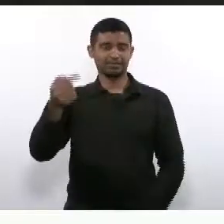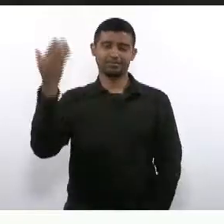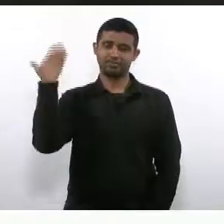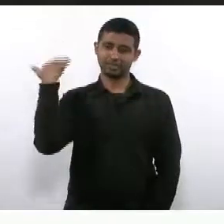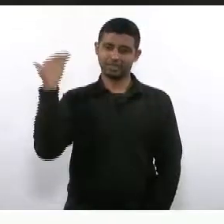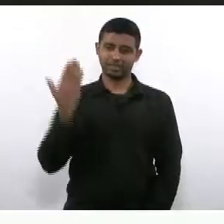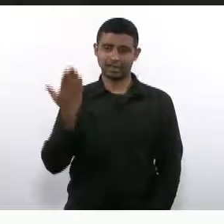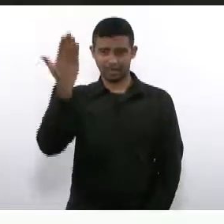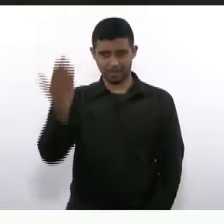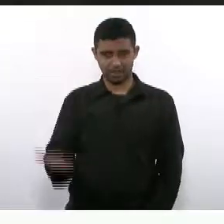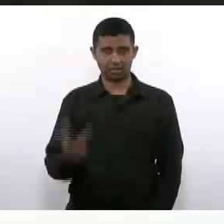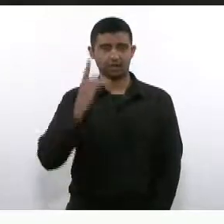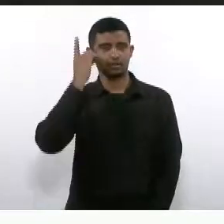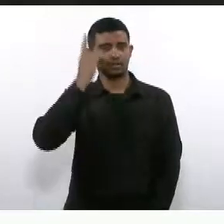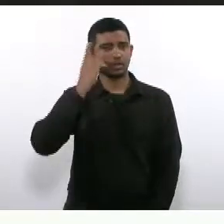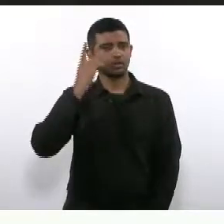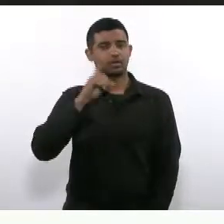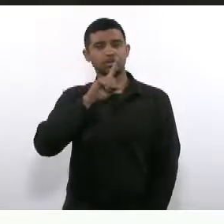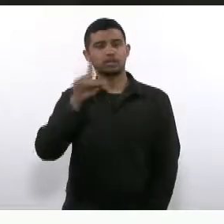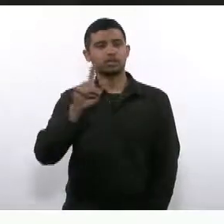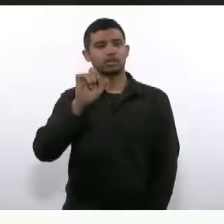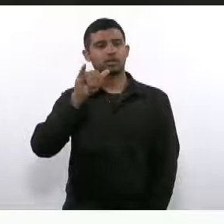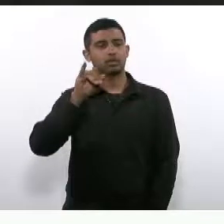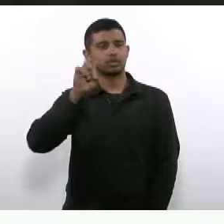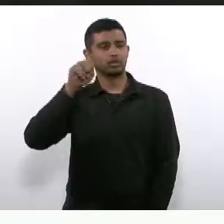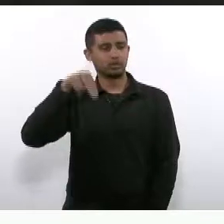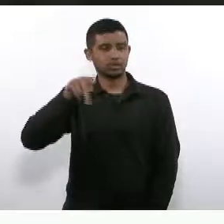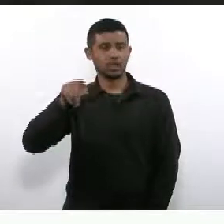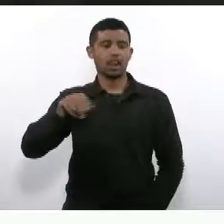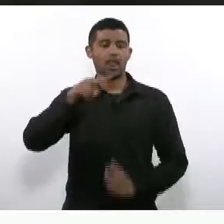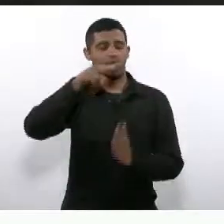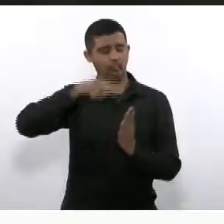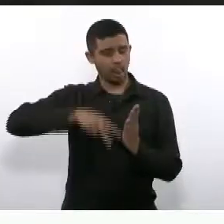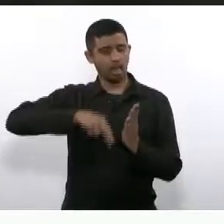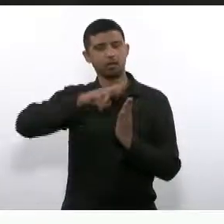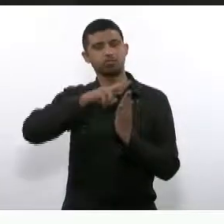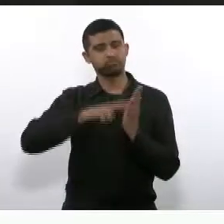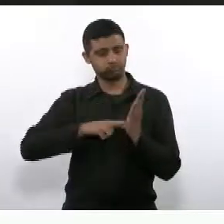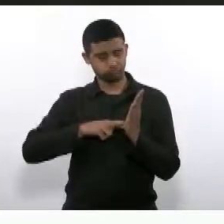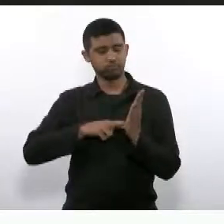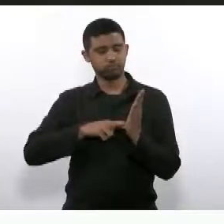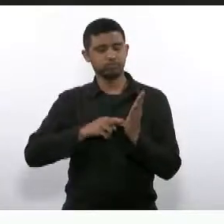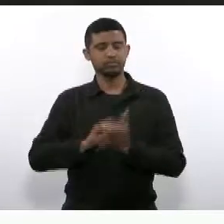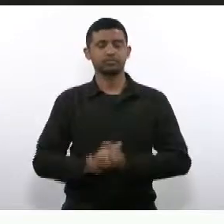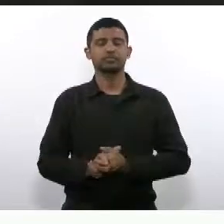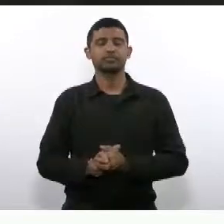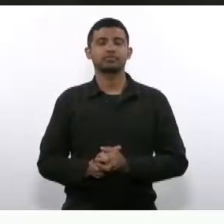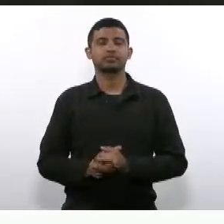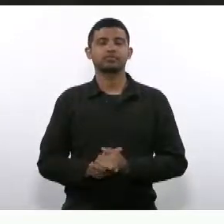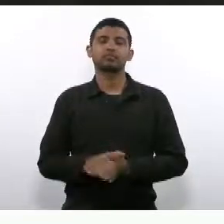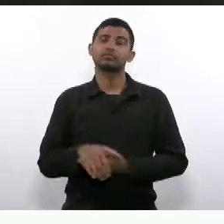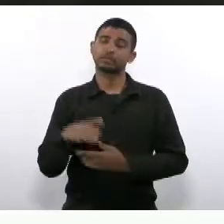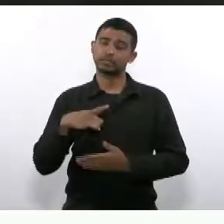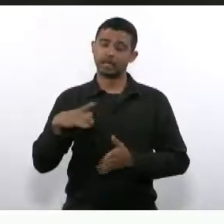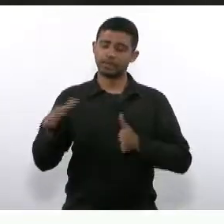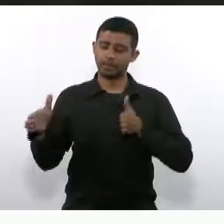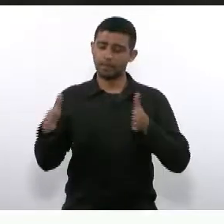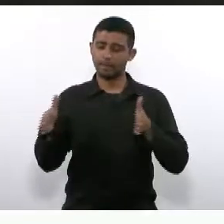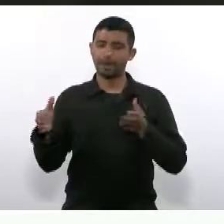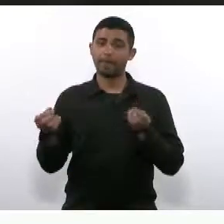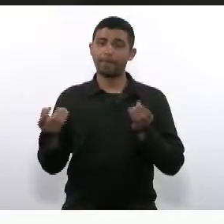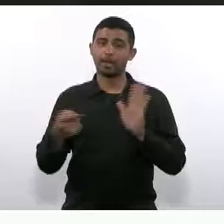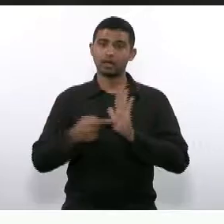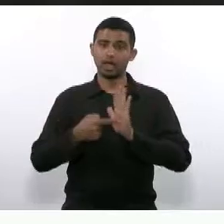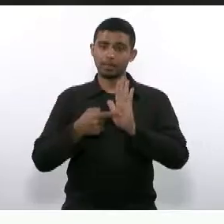a deputada Zeidan leu o relatório e nós abrimos prazo, então, para apresentação